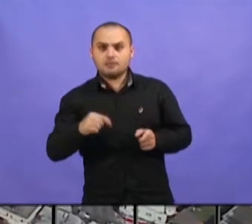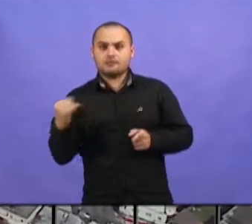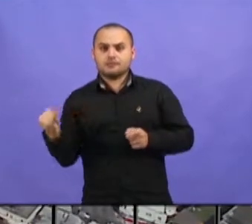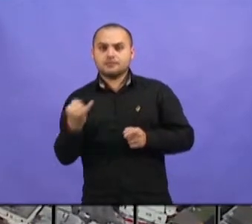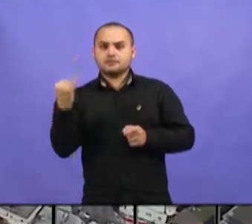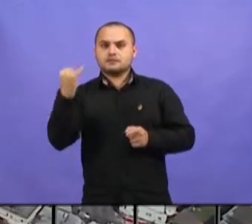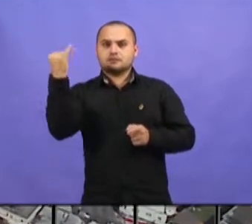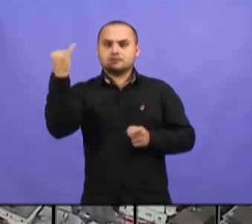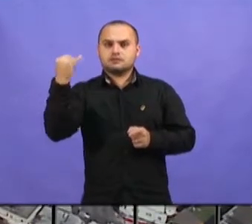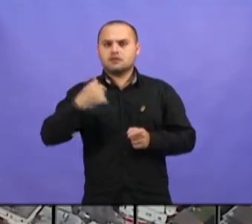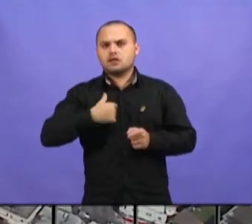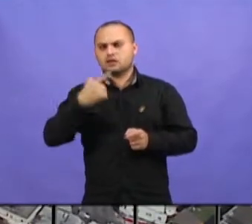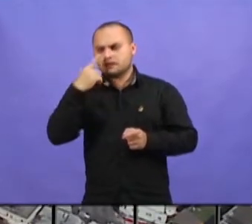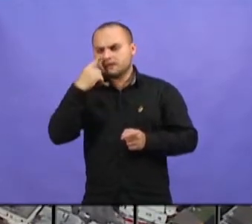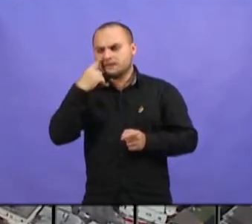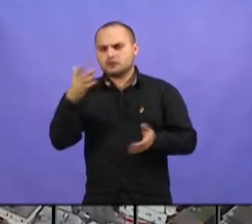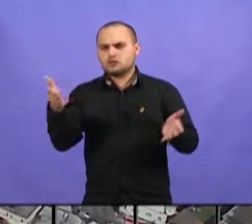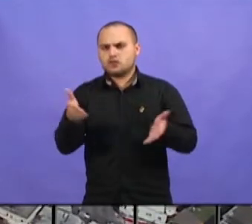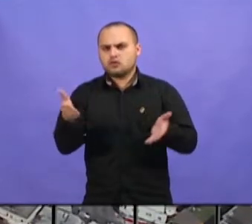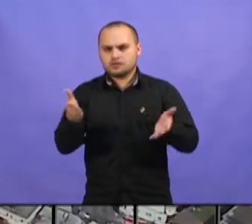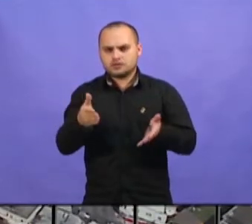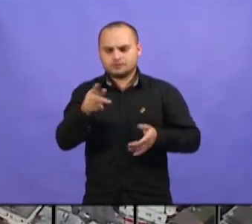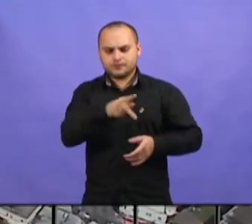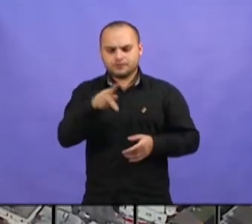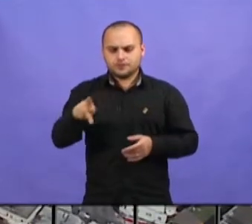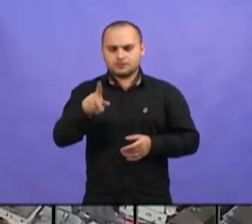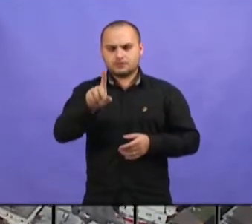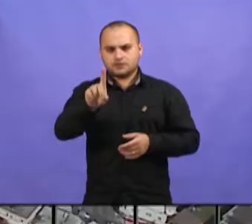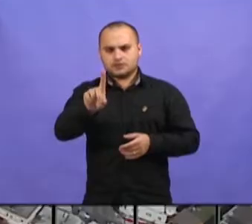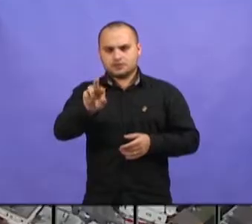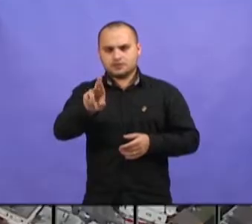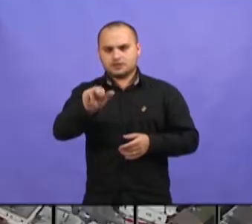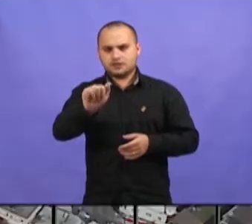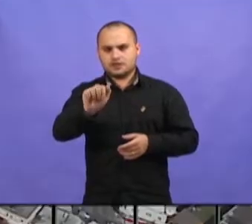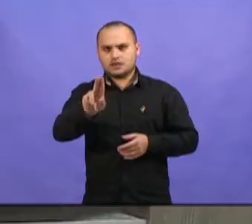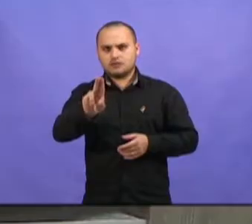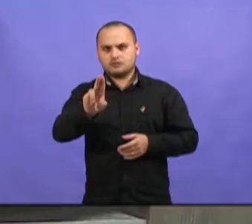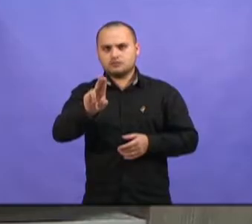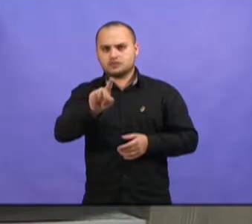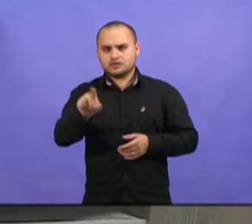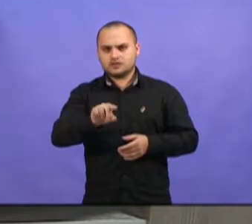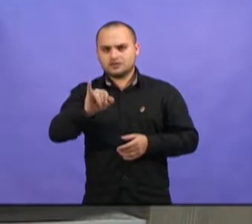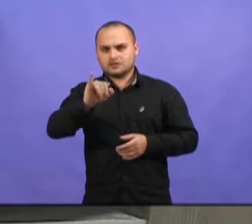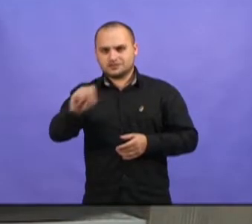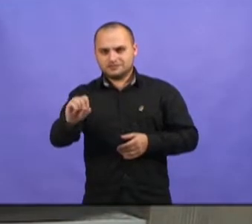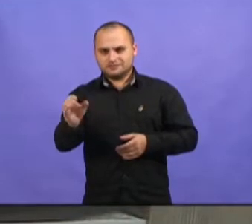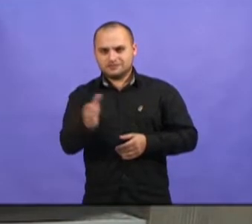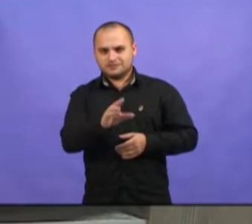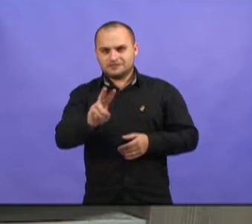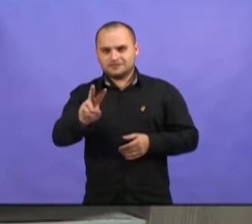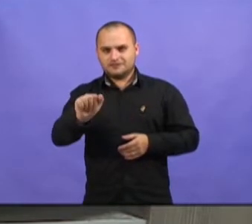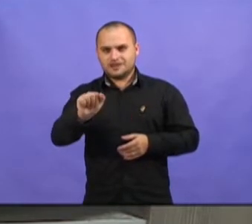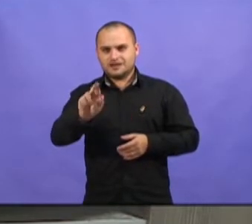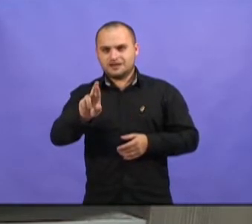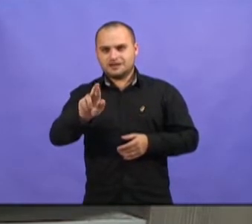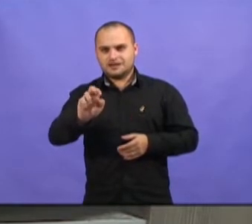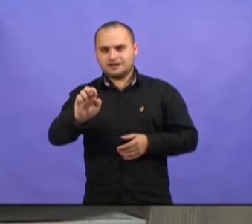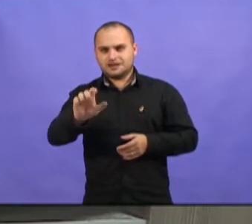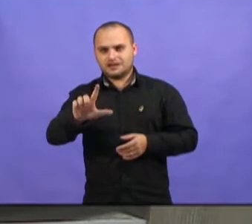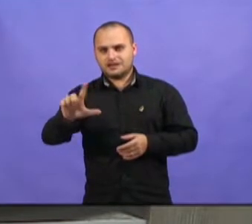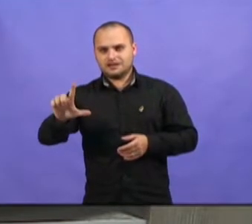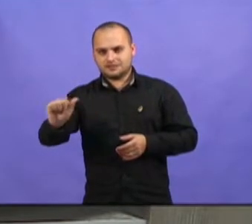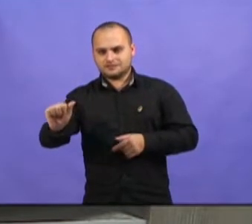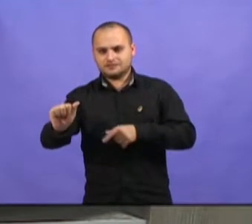ouvindo o professor Drauzio Varela, né, com um médico famoso aí no Brasil, né, ele falando que o ideal seria que a